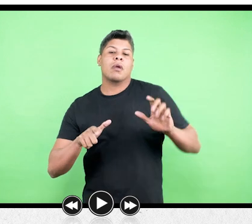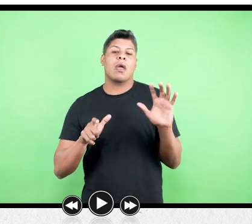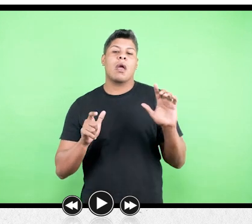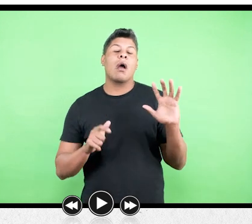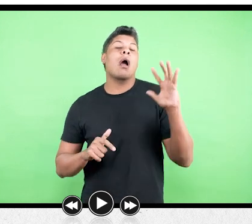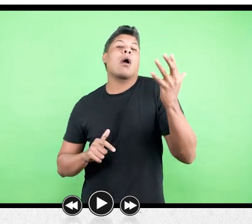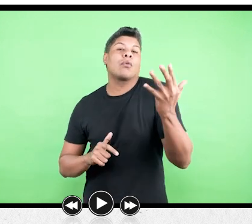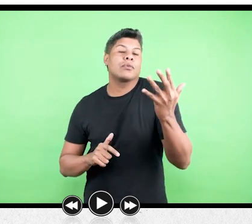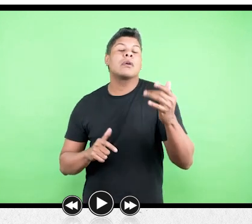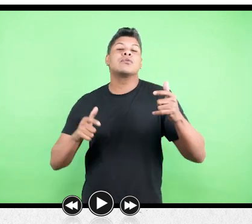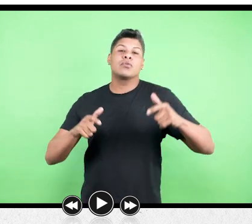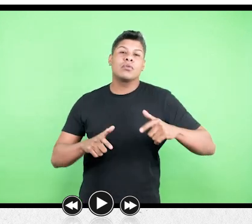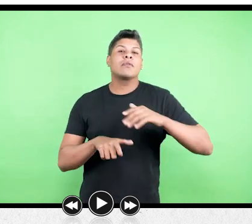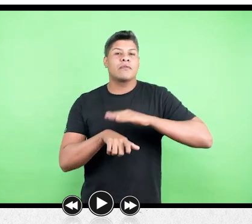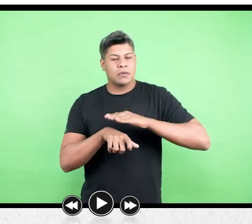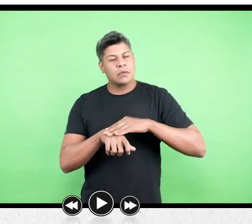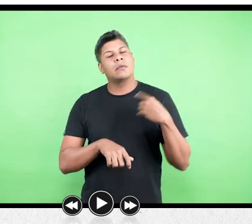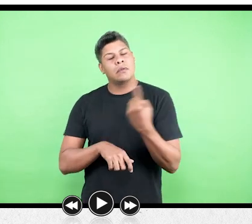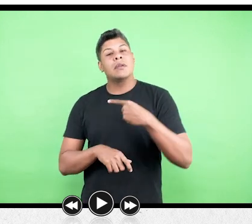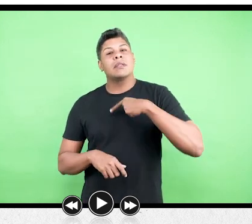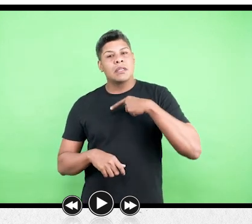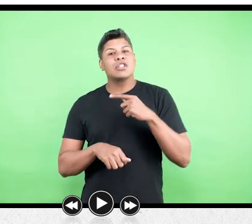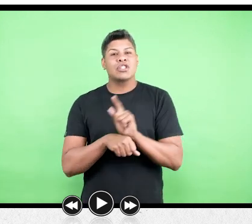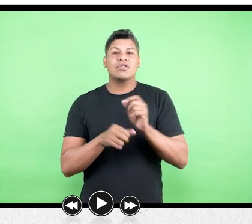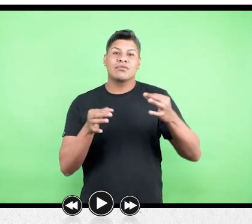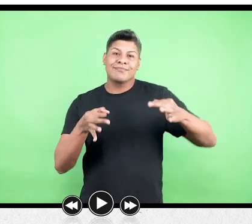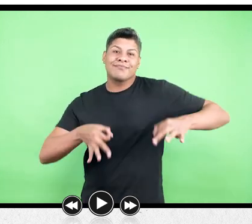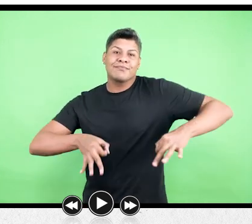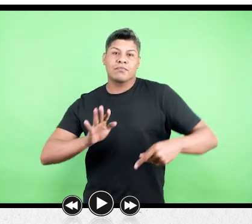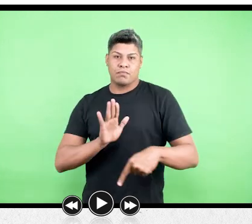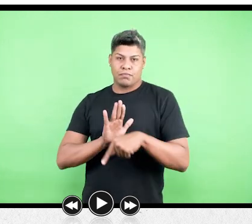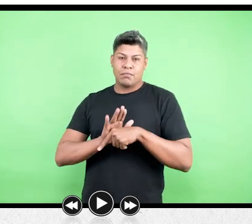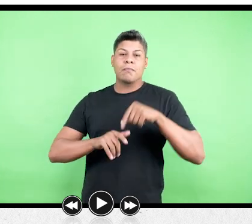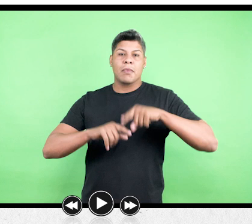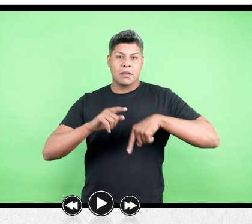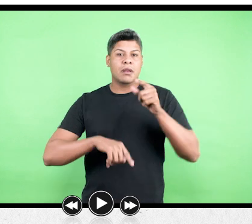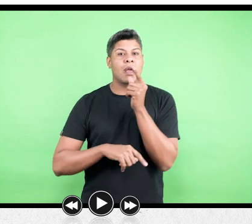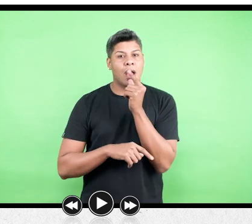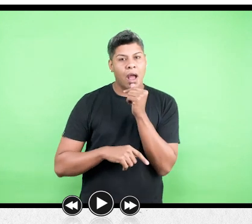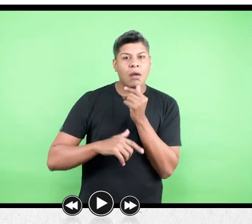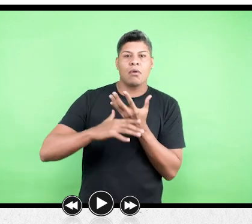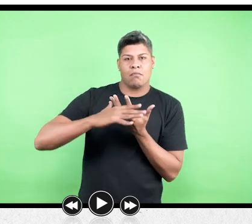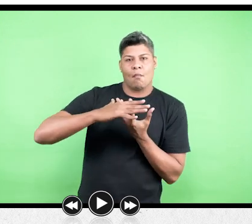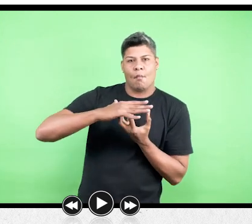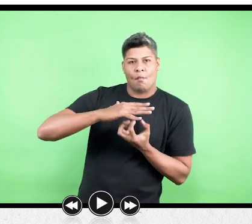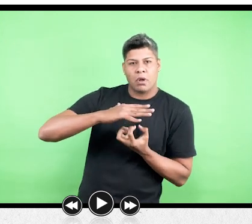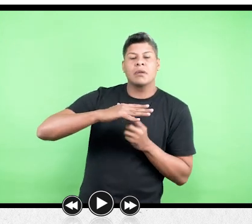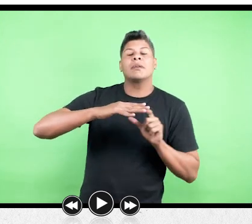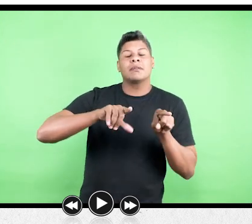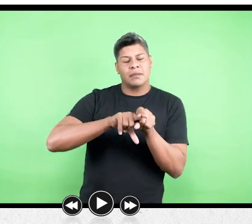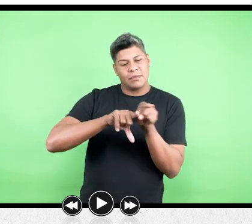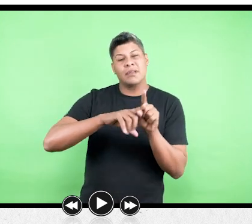ocorre, é o que vai fazer com que nós tenhamos uma gestão eficiente dos nossos recursos hídricos, tanto em termos de abastecimento, como também de